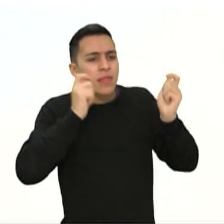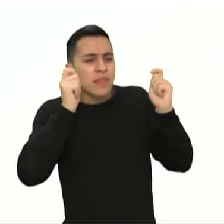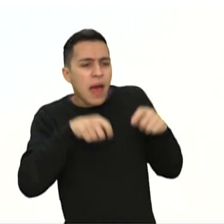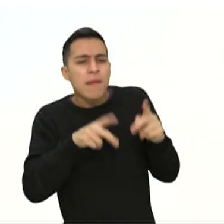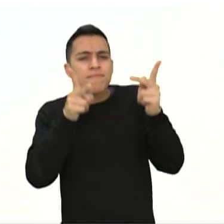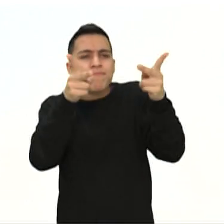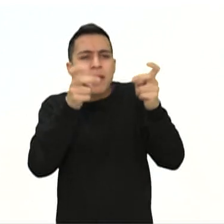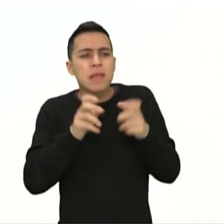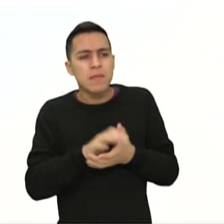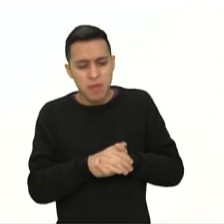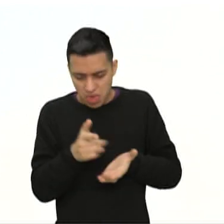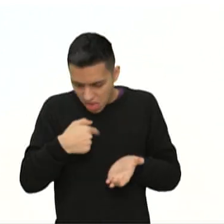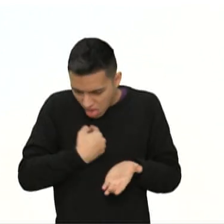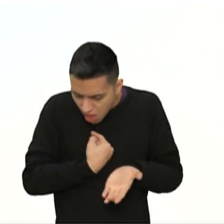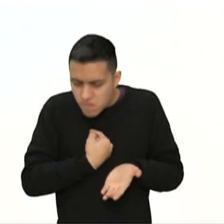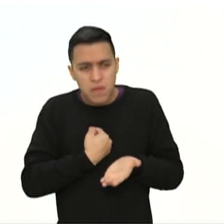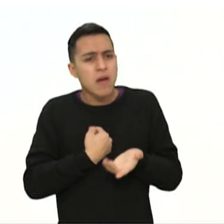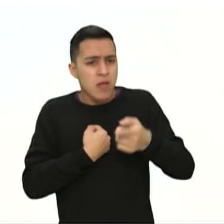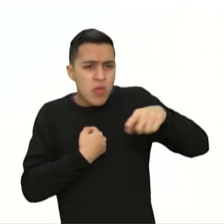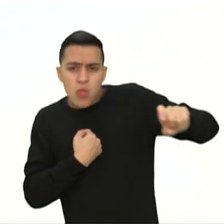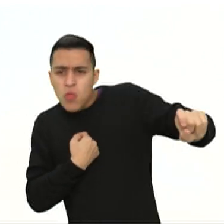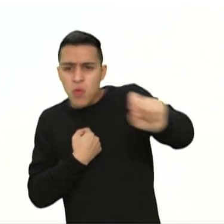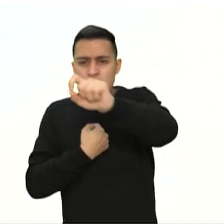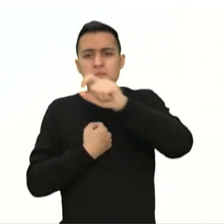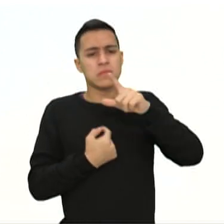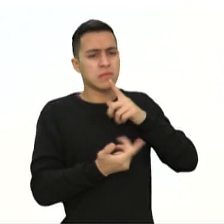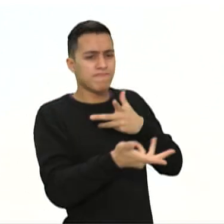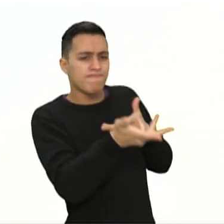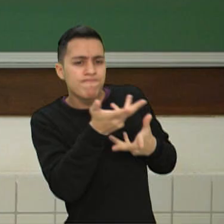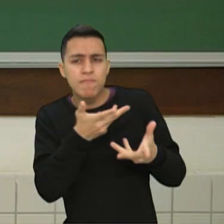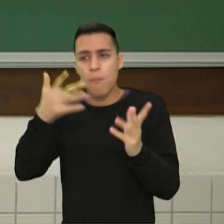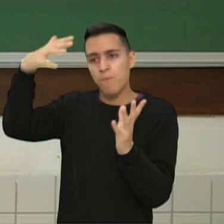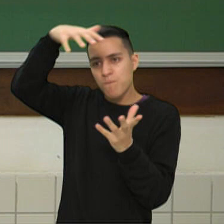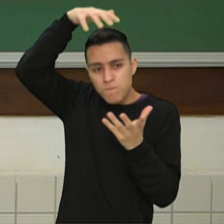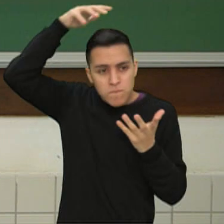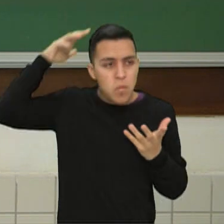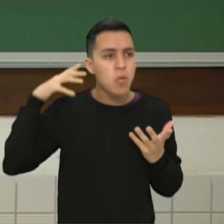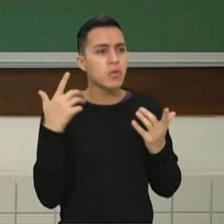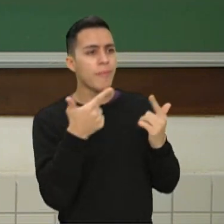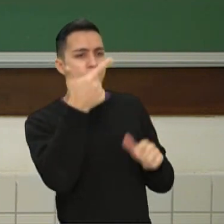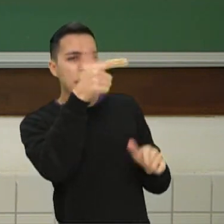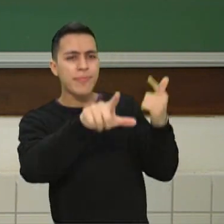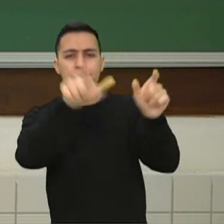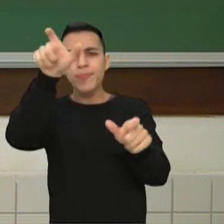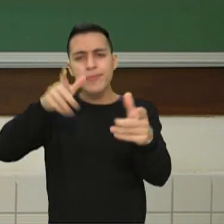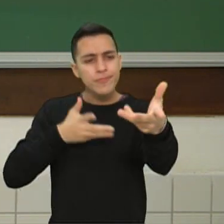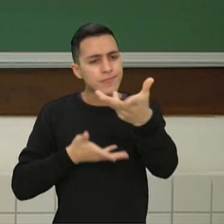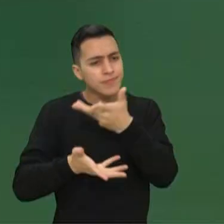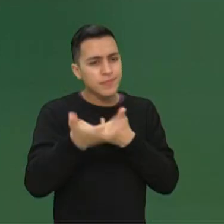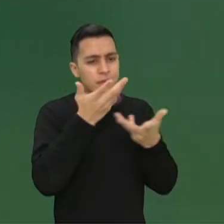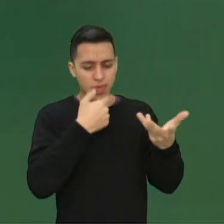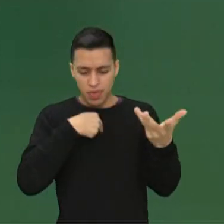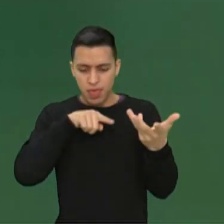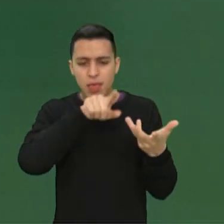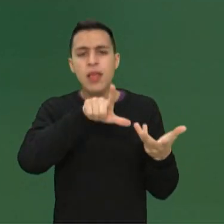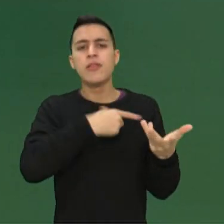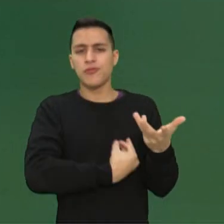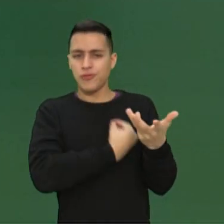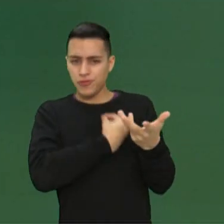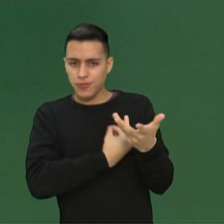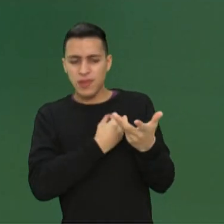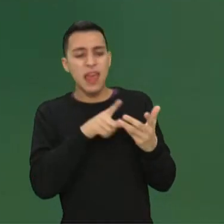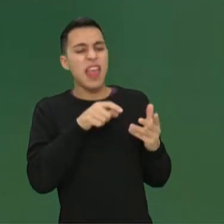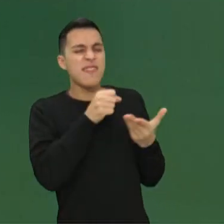de que você não existe no mundo sozinho, de que você existe no mundo a partir de outras pessoas, tá? Então ela é a